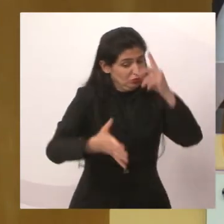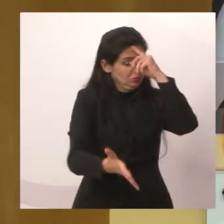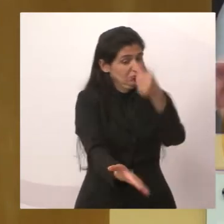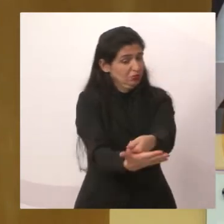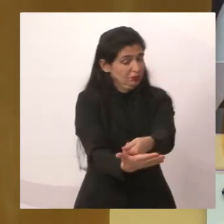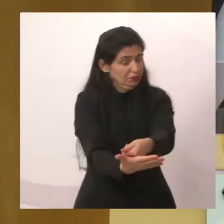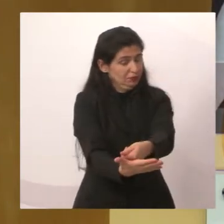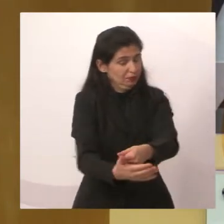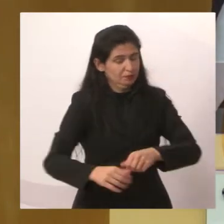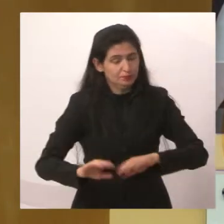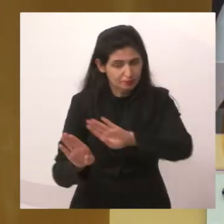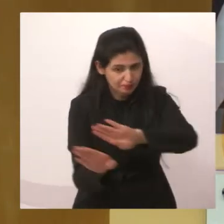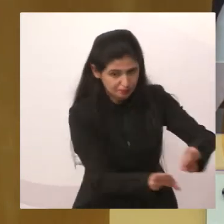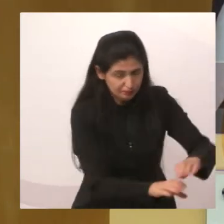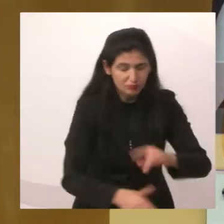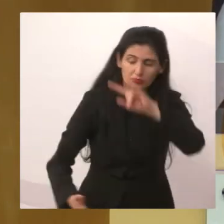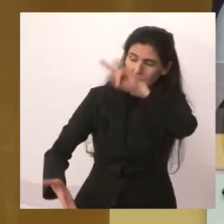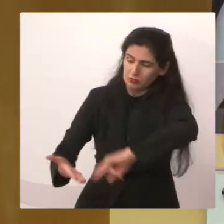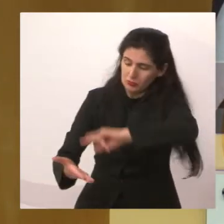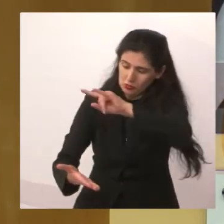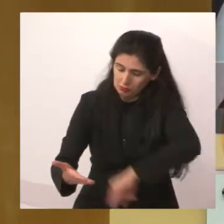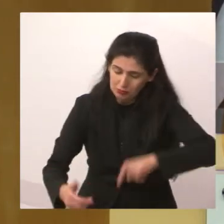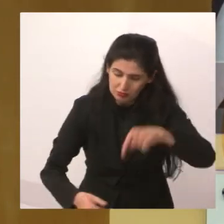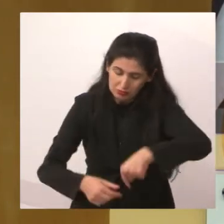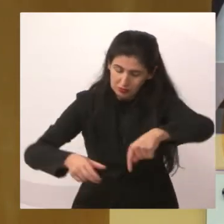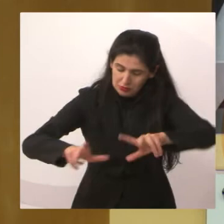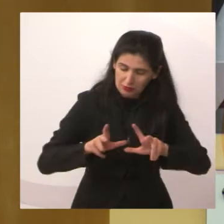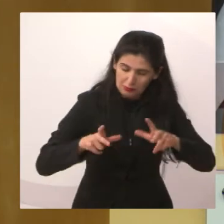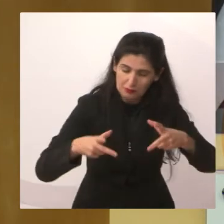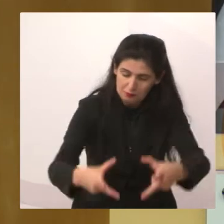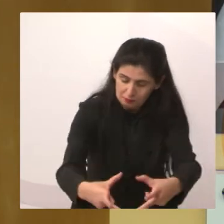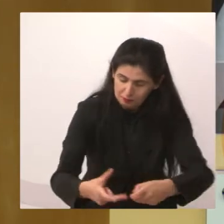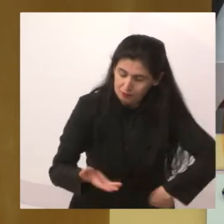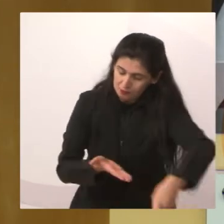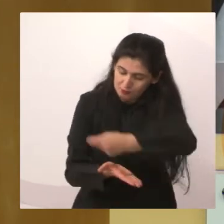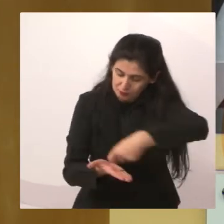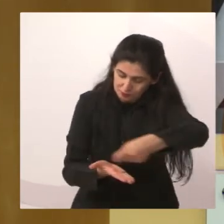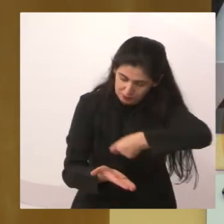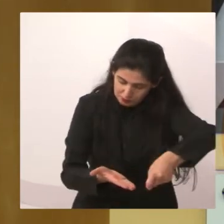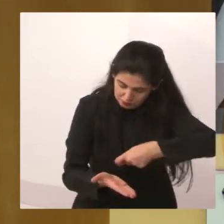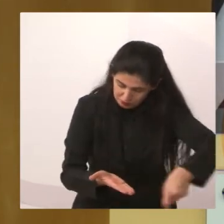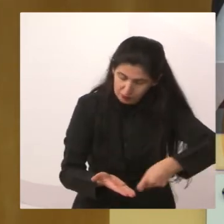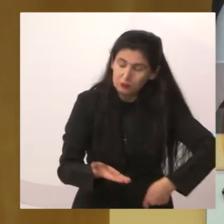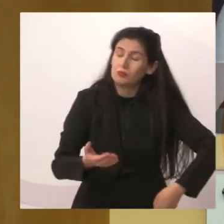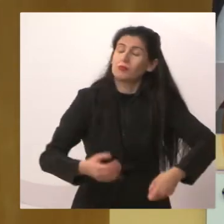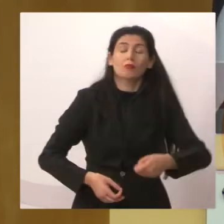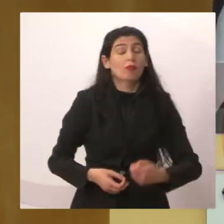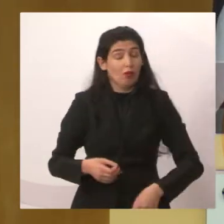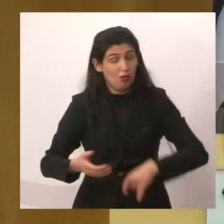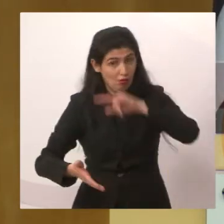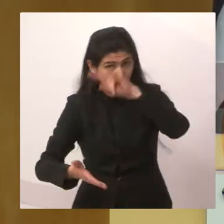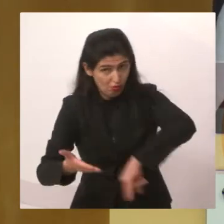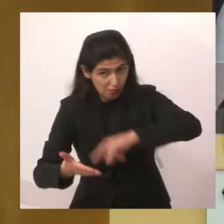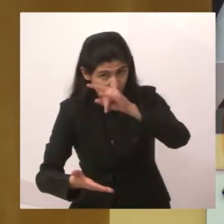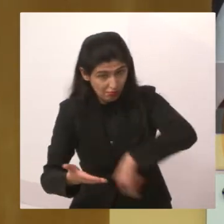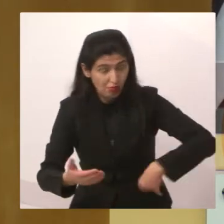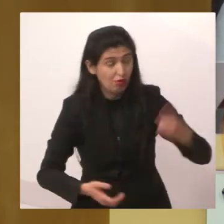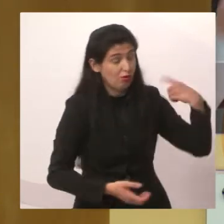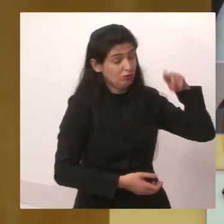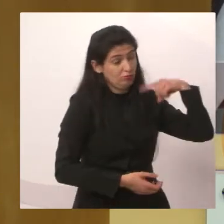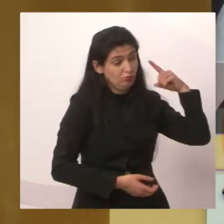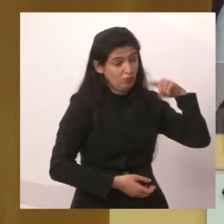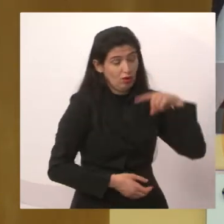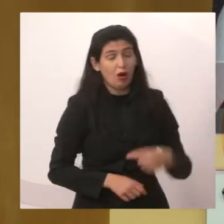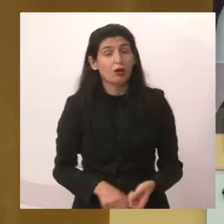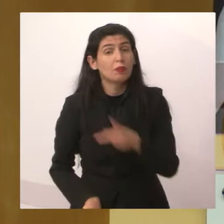como os documentos que chegaram a essa casa, e ele assinando uma procuração como advogado, e como presidente dessa casa, ele